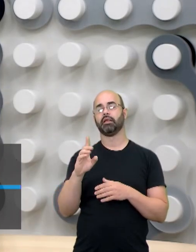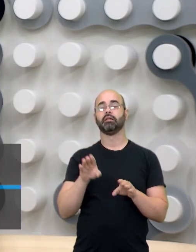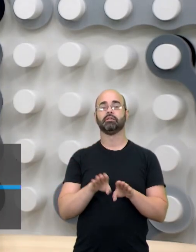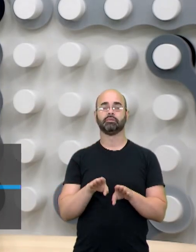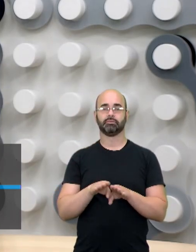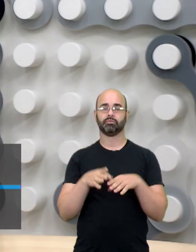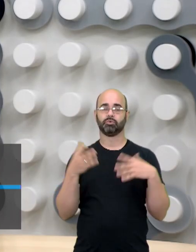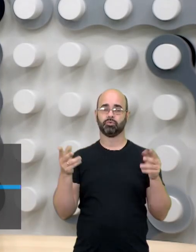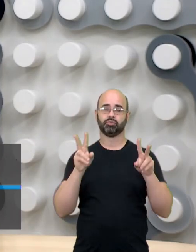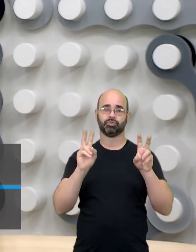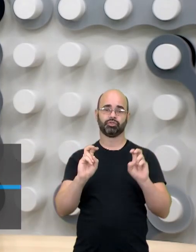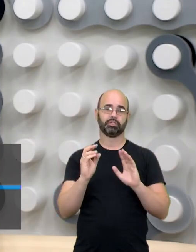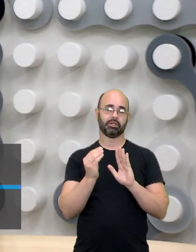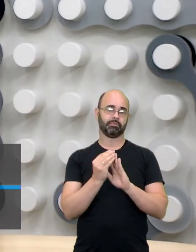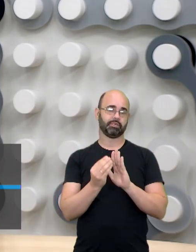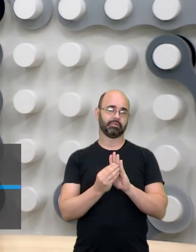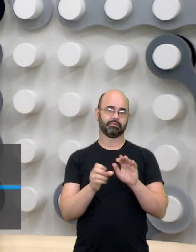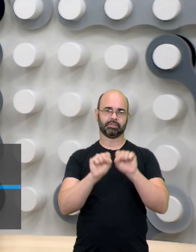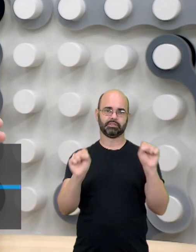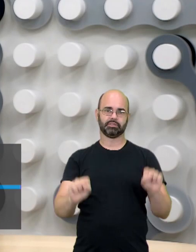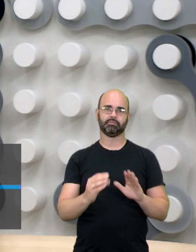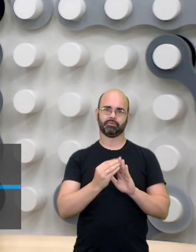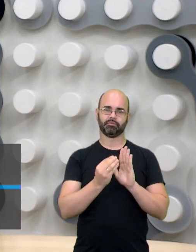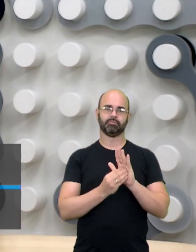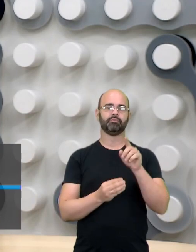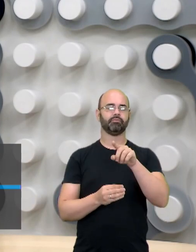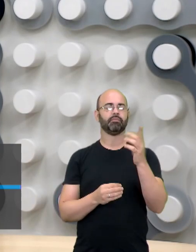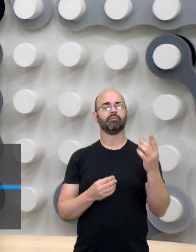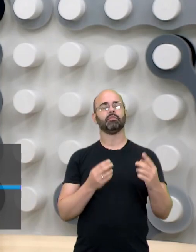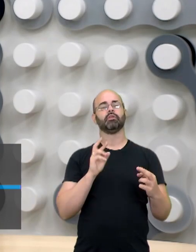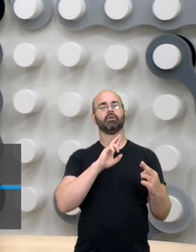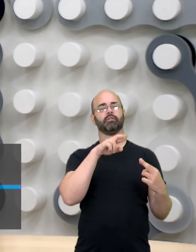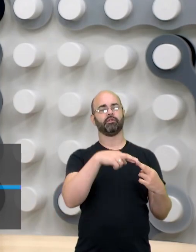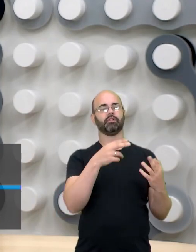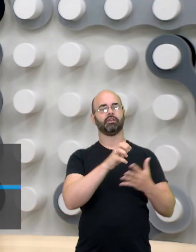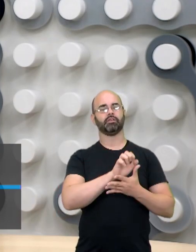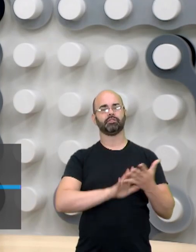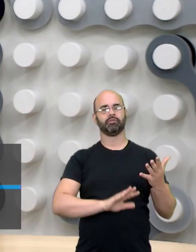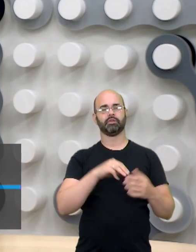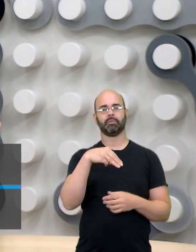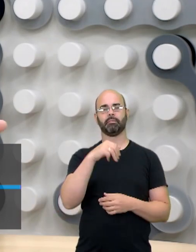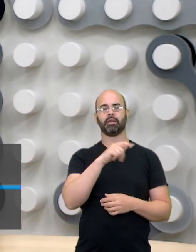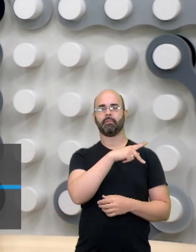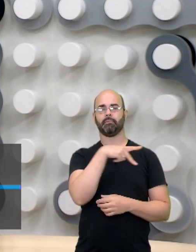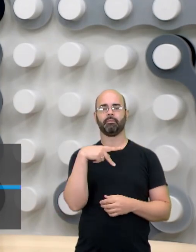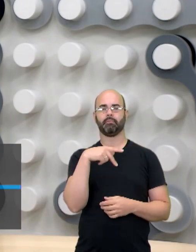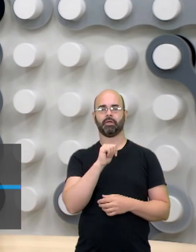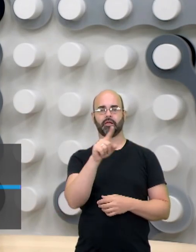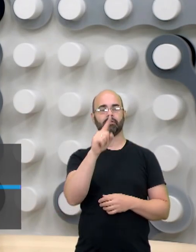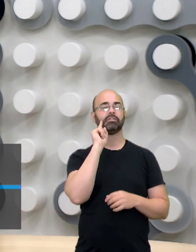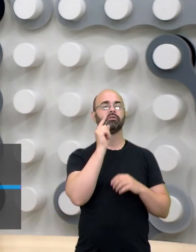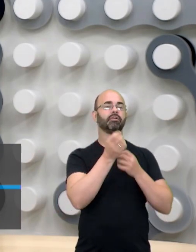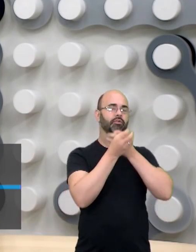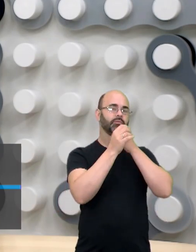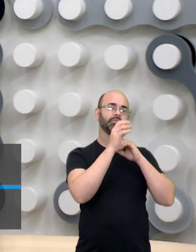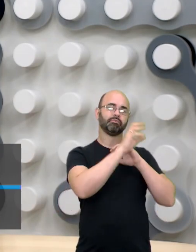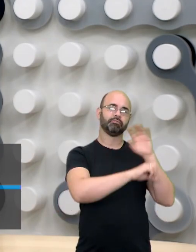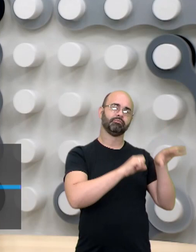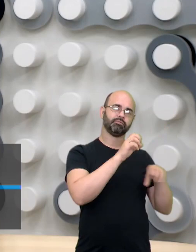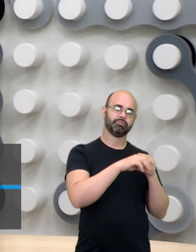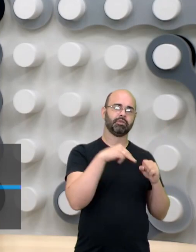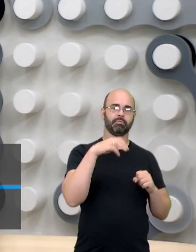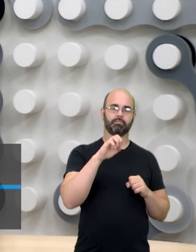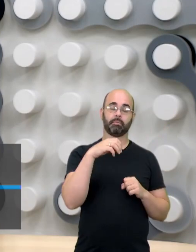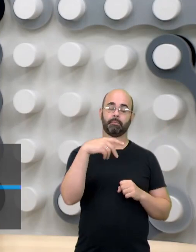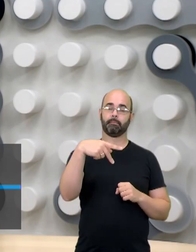de hoje, né? Mais uma referência para vocês fazerem aquelas atividades propostas no mapa, né? De pegar pesquisas feitas aí pelo